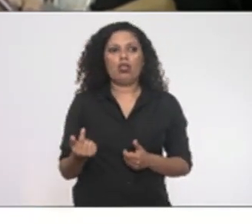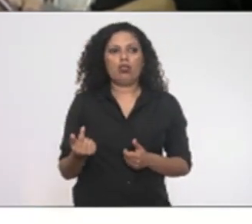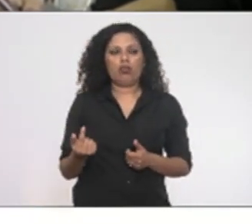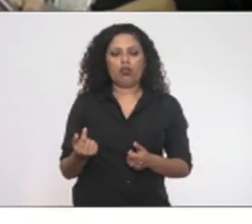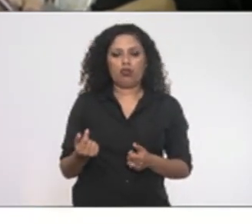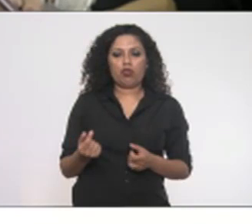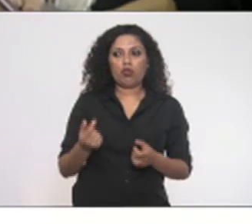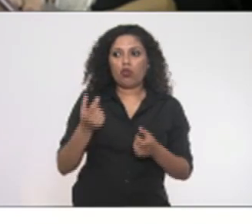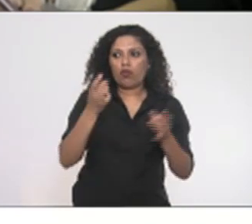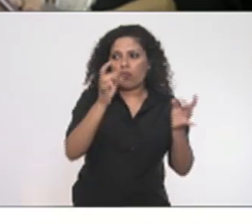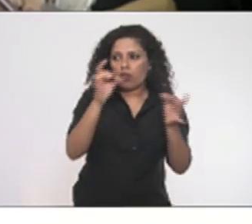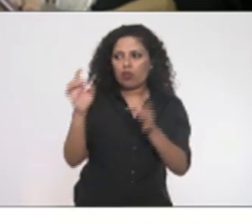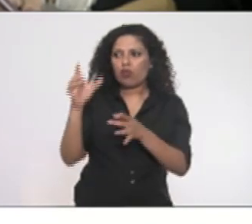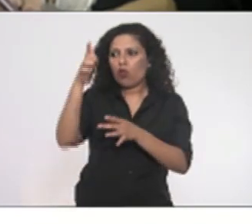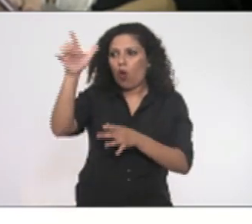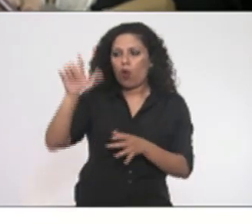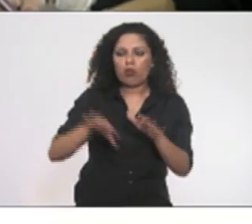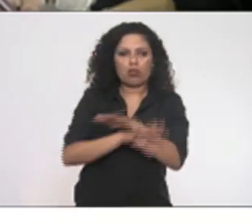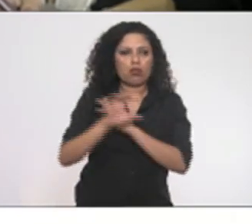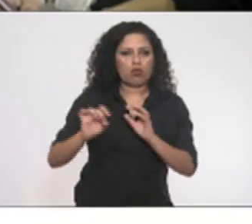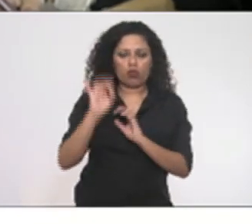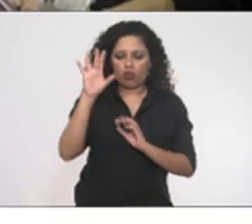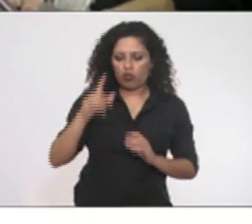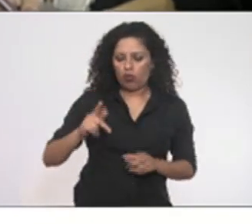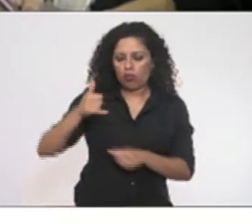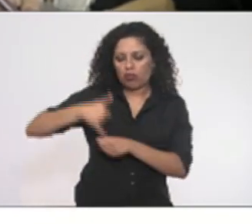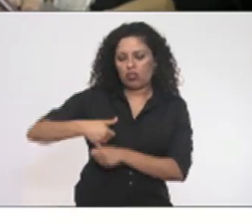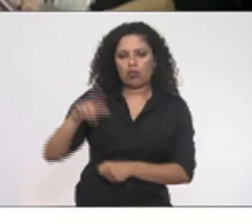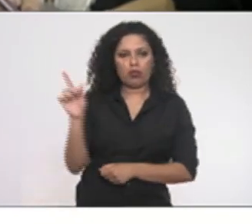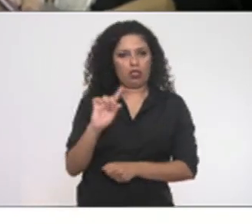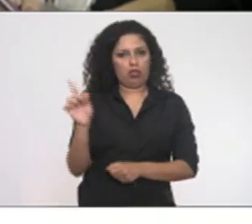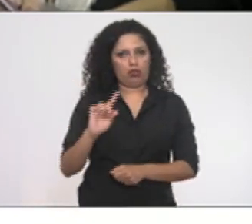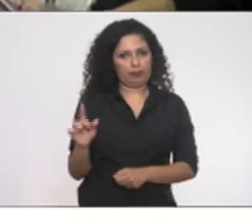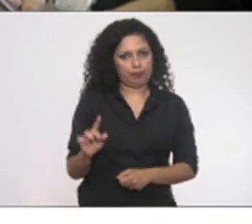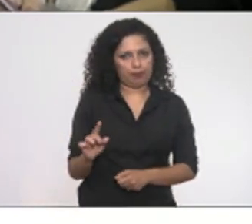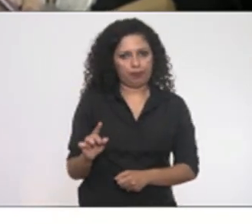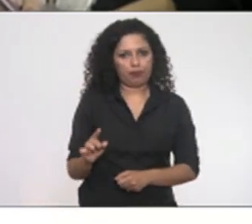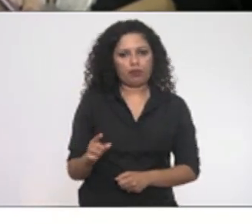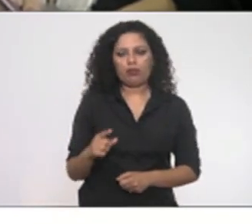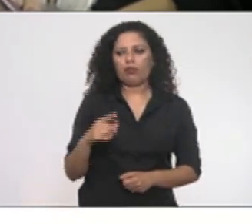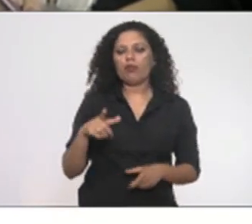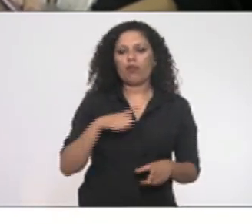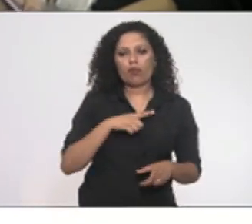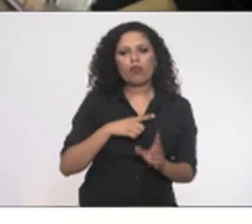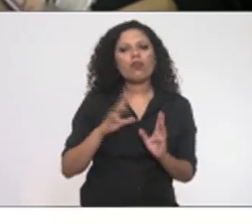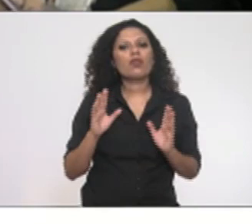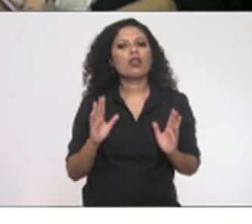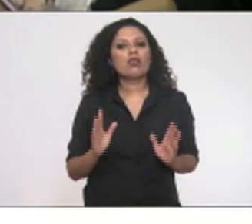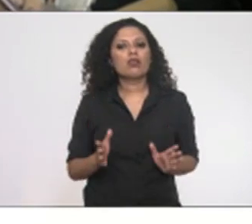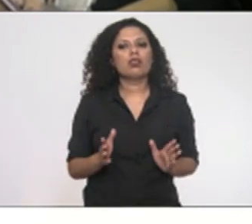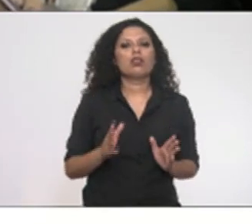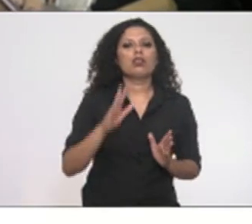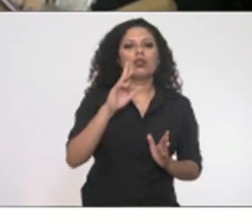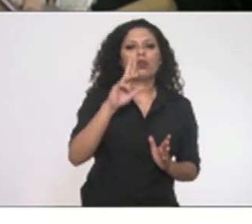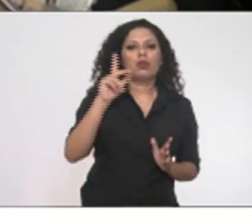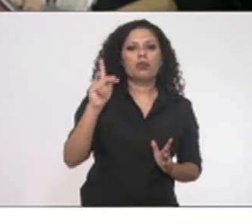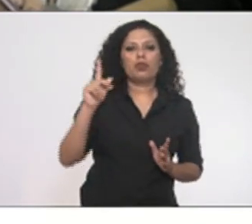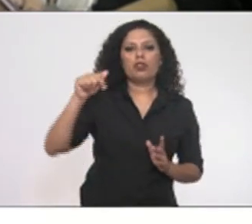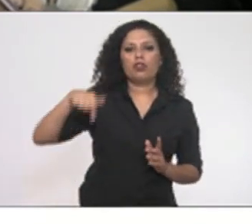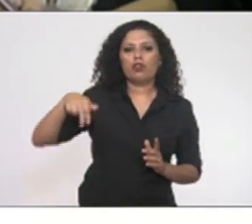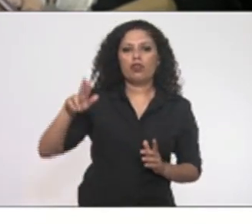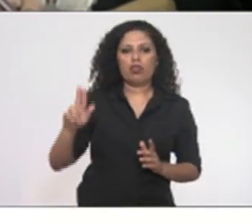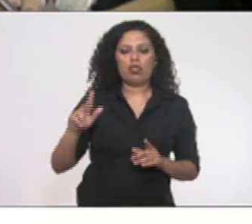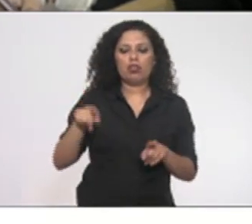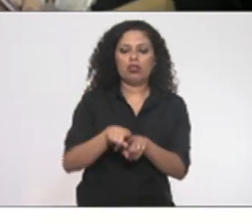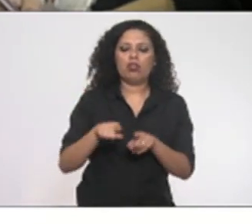agentes e não mais pela Petrobras. Isso é um gás que já passa nas UPGNs e já passa no sistema de